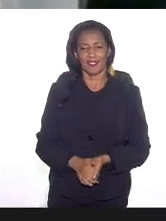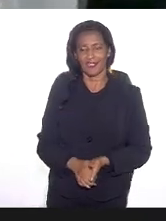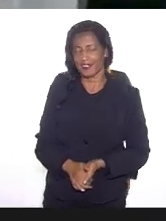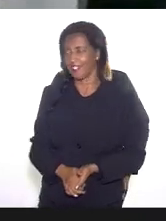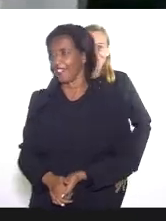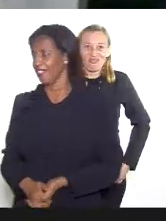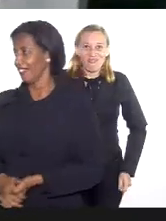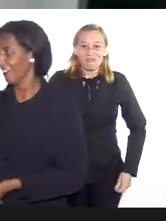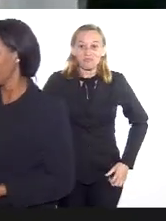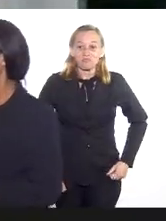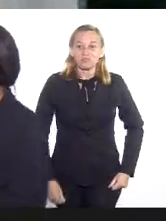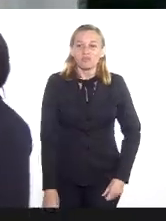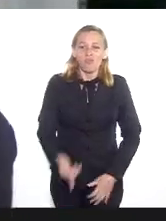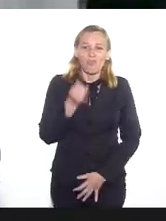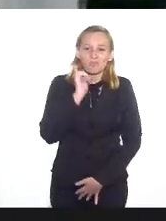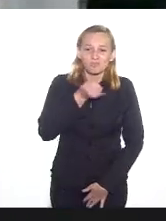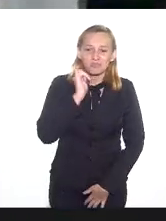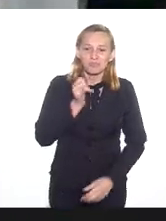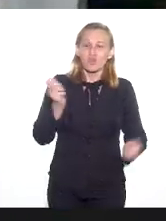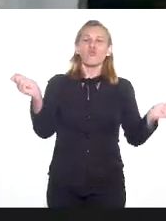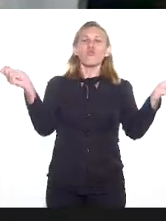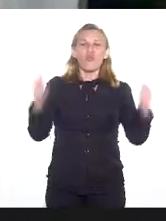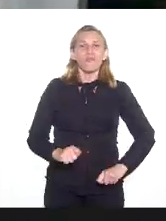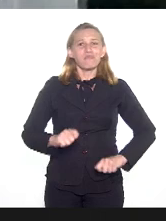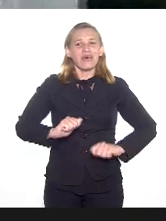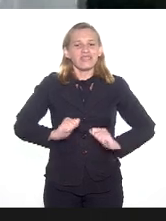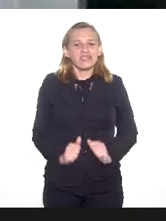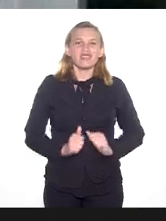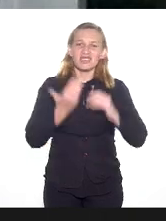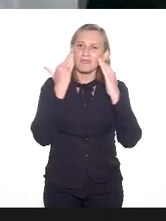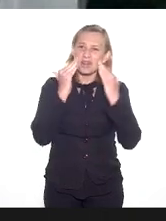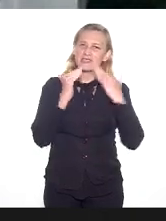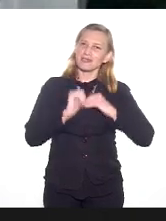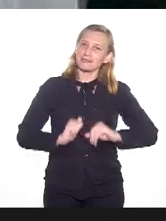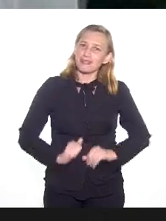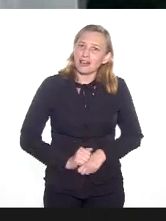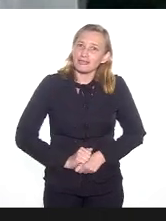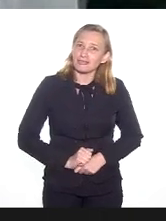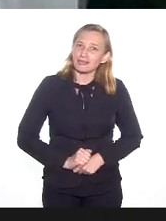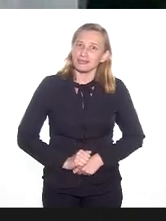pelo relatório competente apresentado,